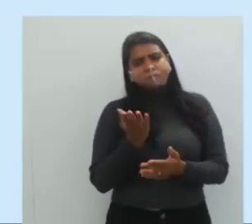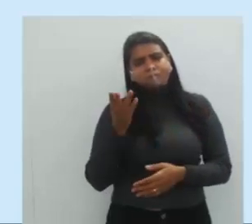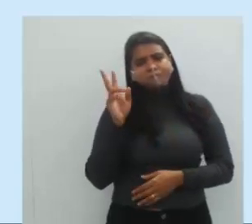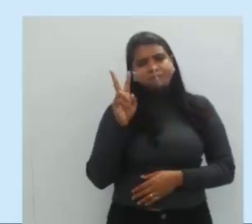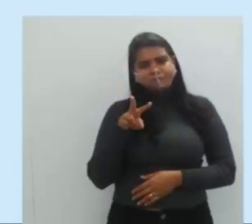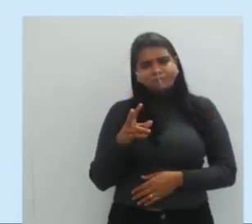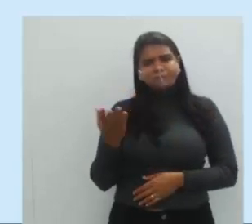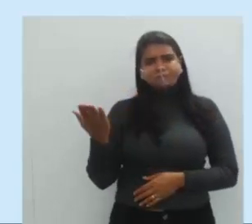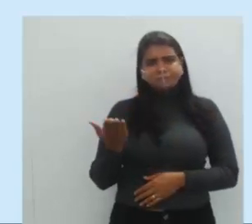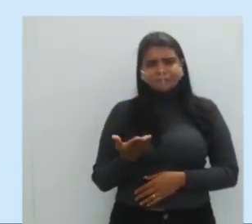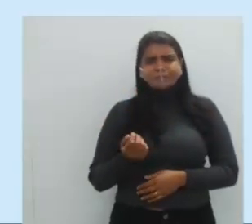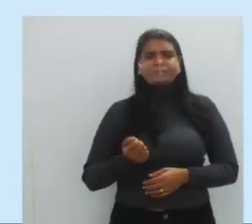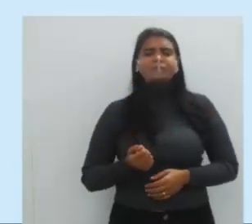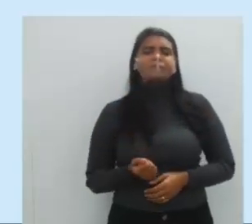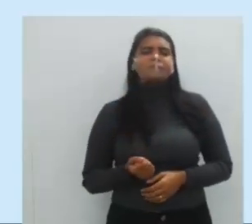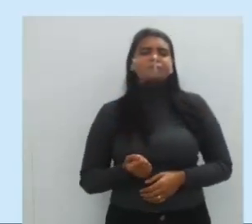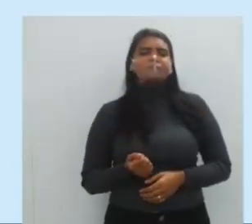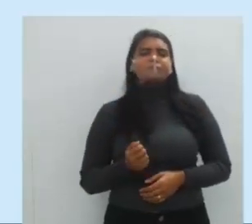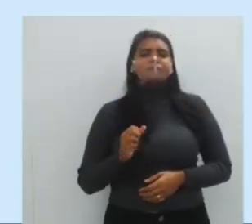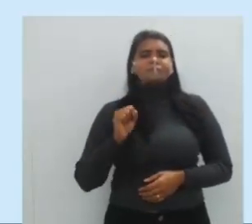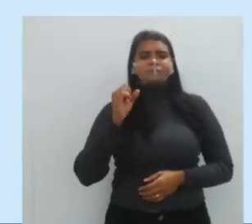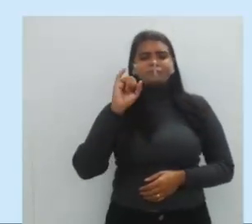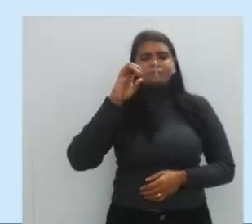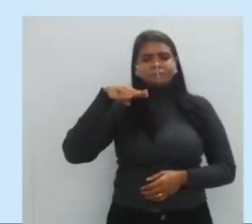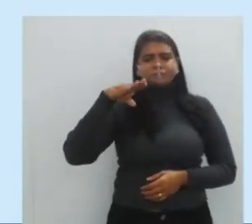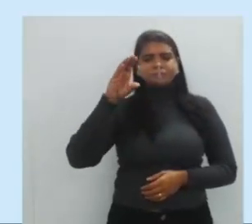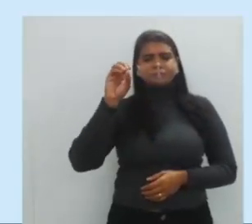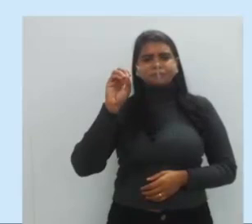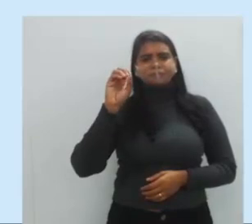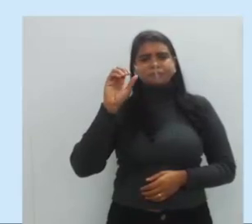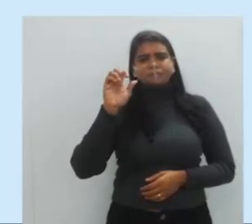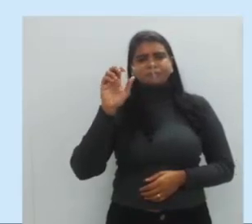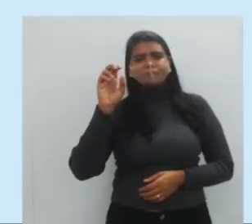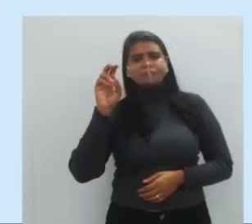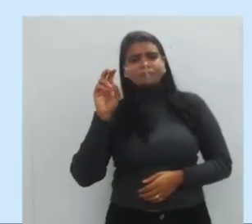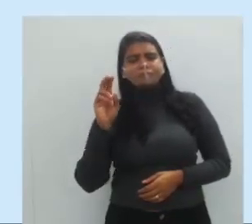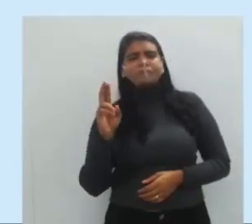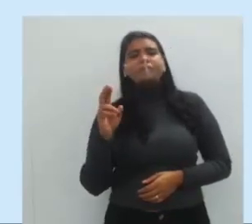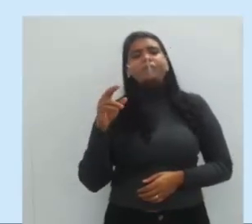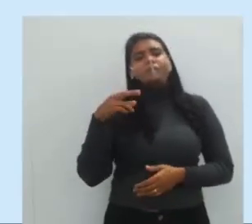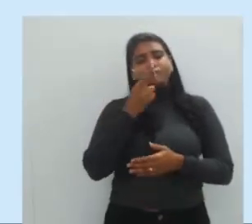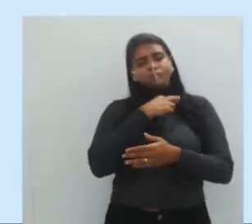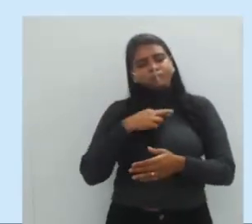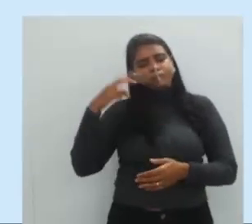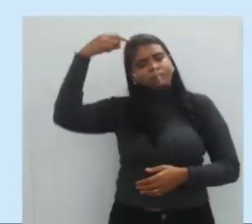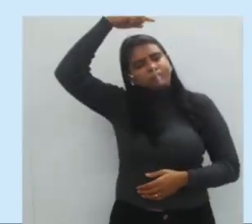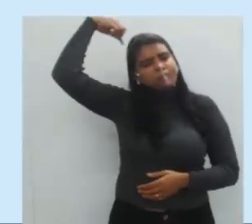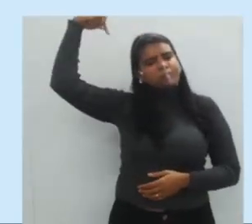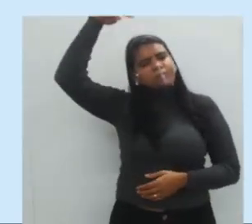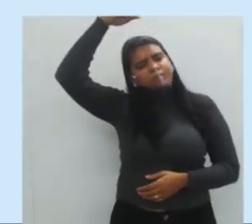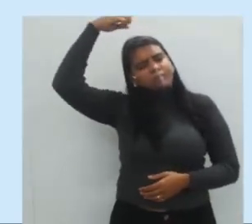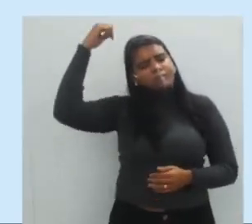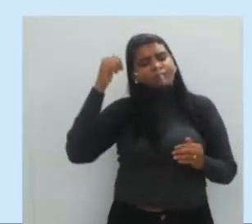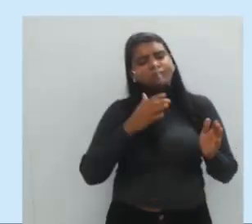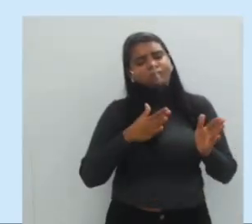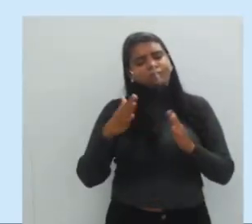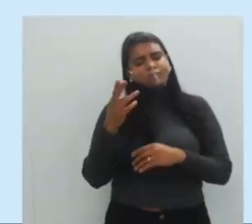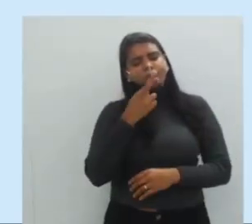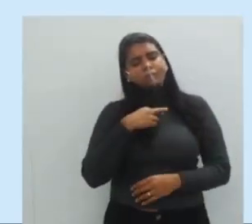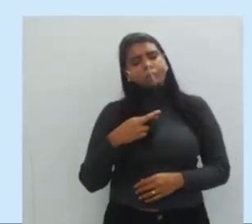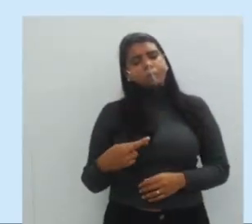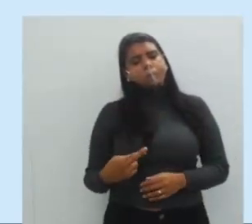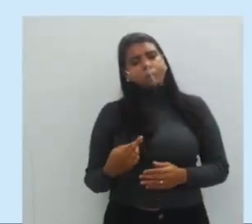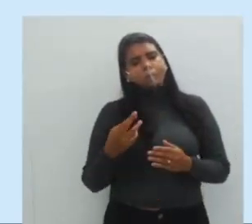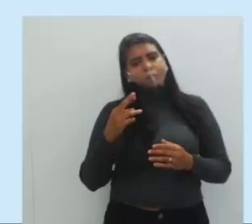que nós vimos hoje, a questão do símbolo religioso. Nós vimos o quê? O símbolo sagrado para uma